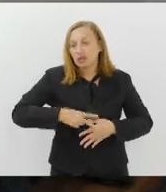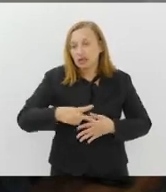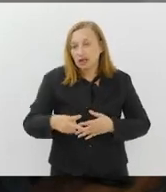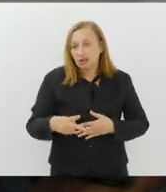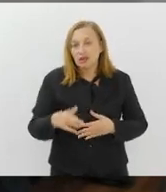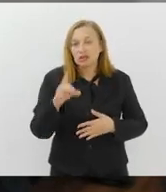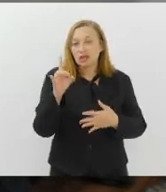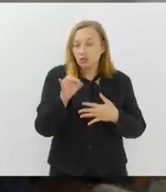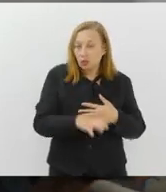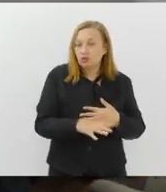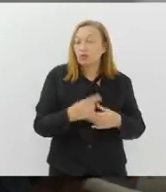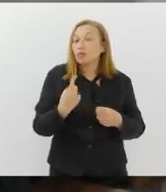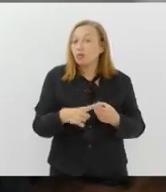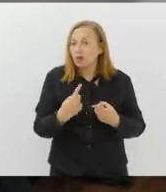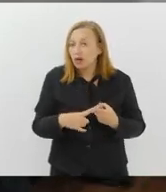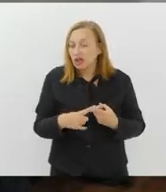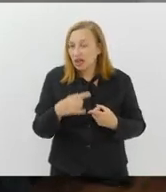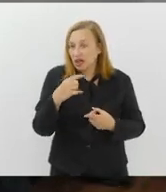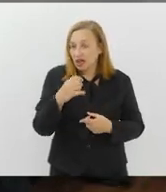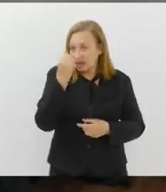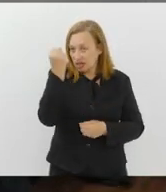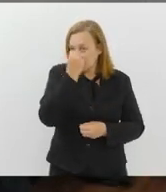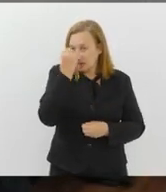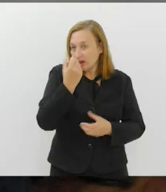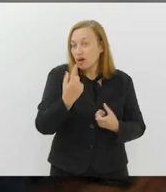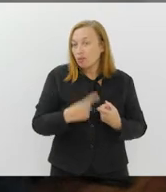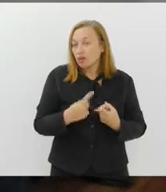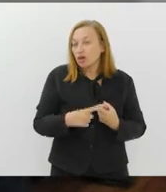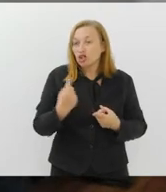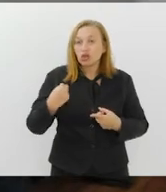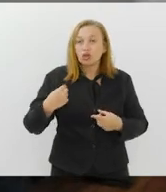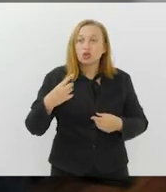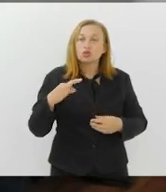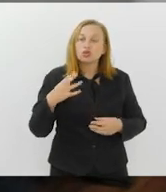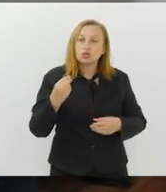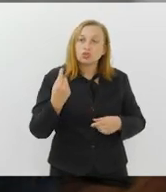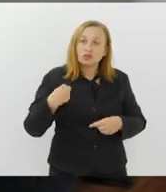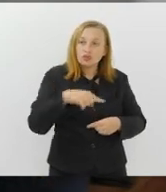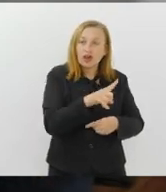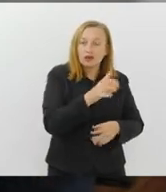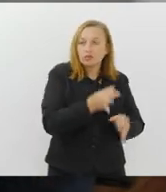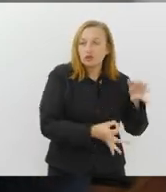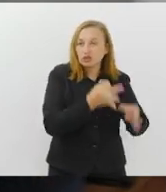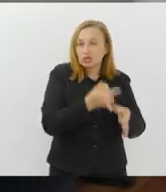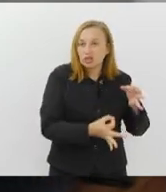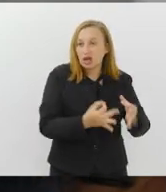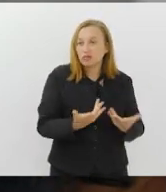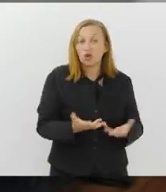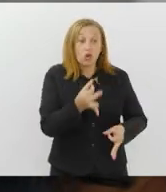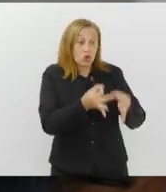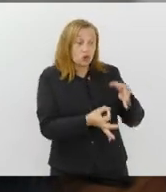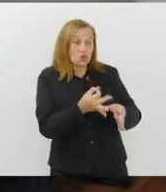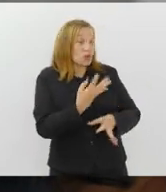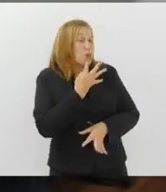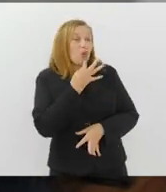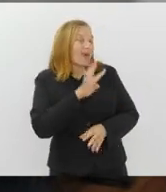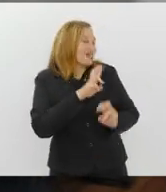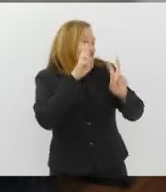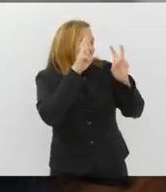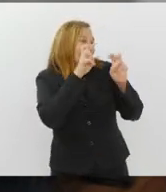gravíssima, porque tudo isso vai desaguar no judiciário. E aí os juízes também não são especializados no